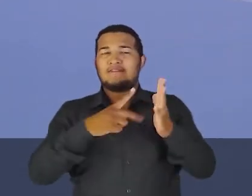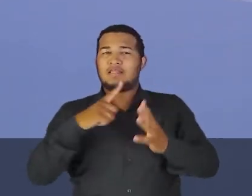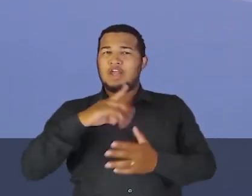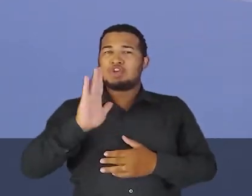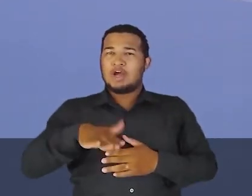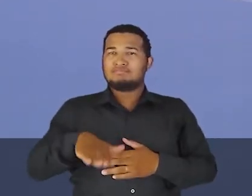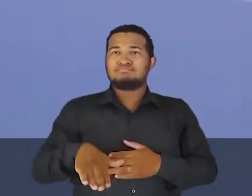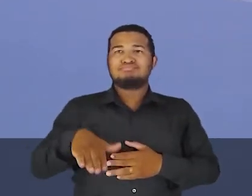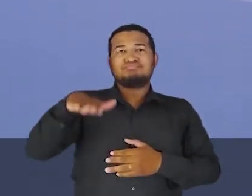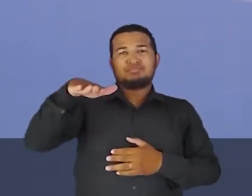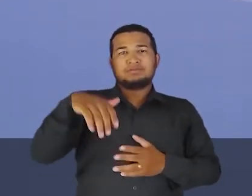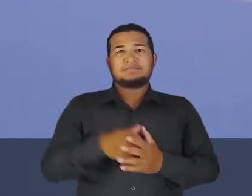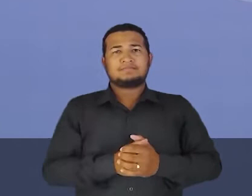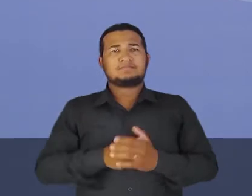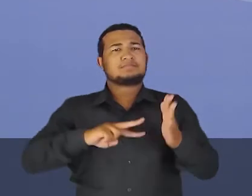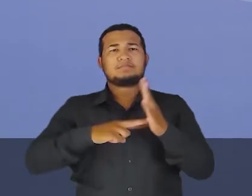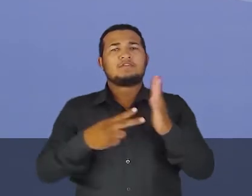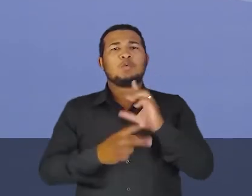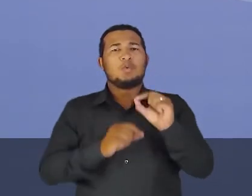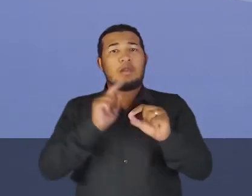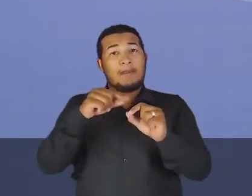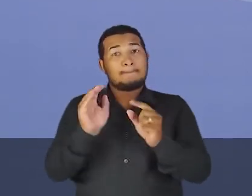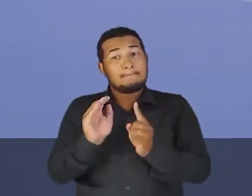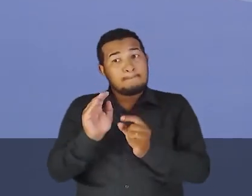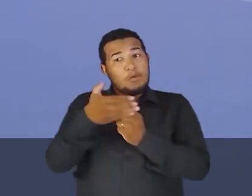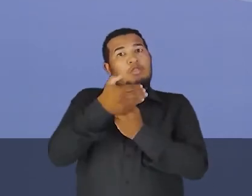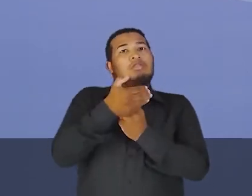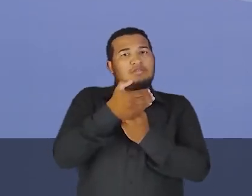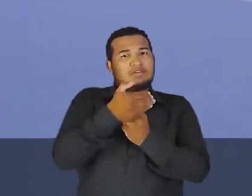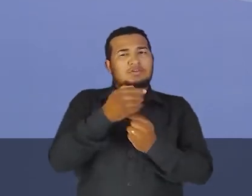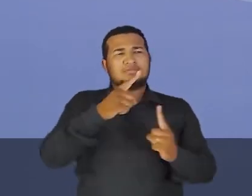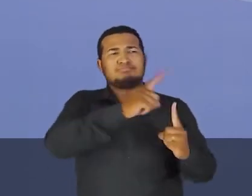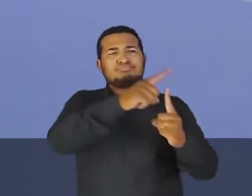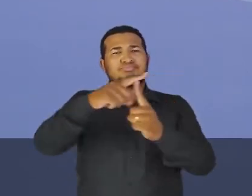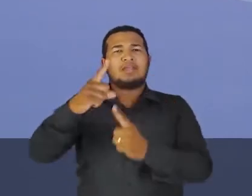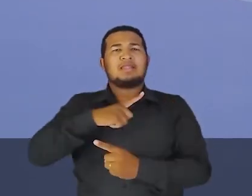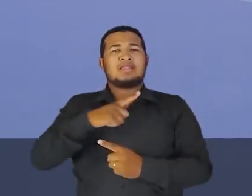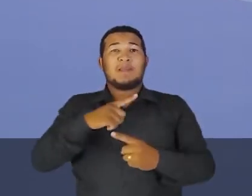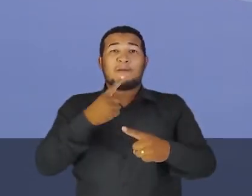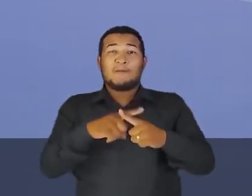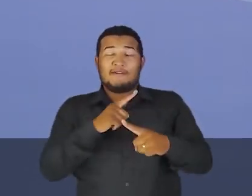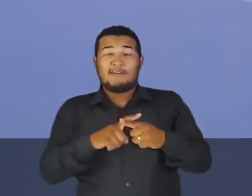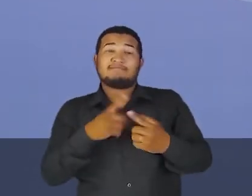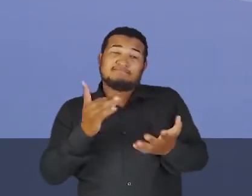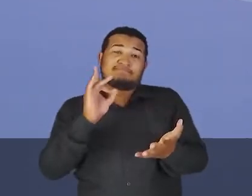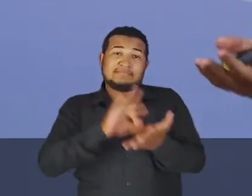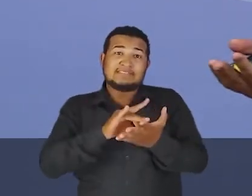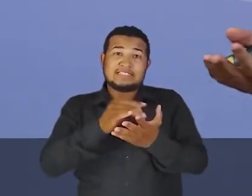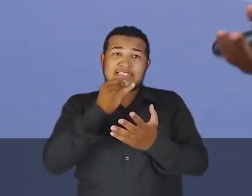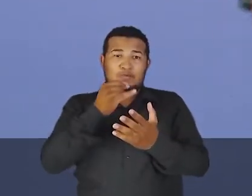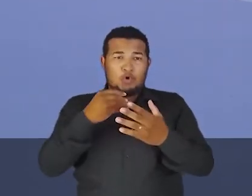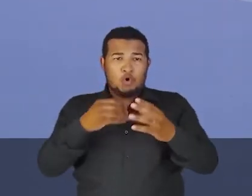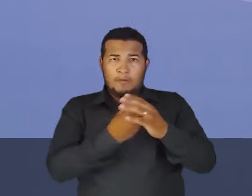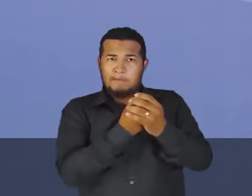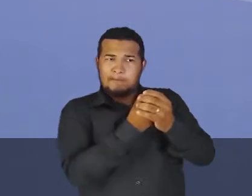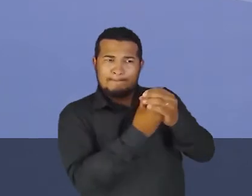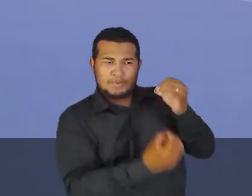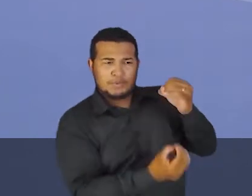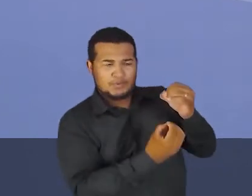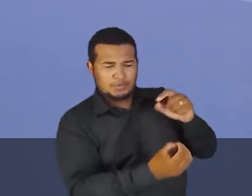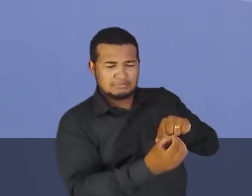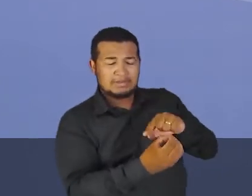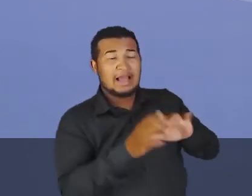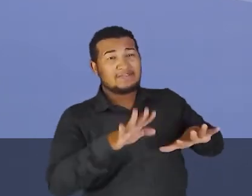crescimento. Certo? Isso é uma forma de proteção que muitas espécies possuem, porque os ovos, né, no caso fora do corpo da mãe, eles podem